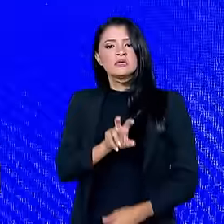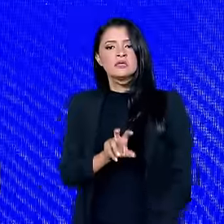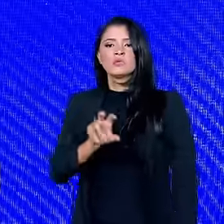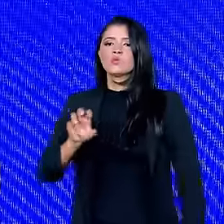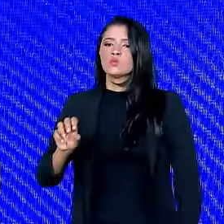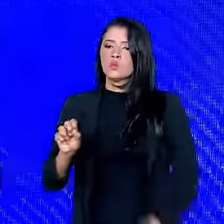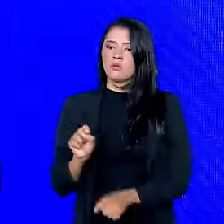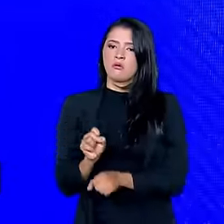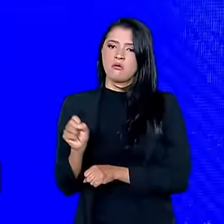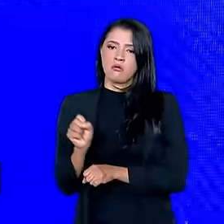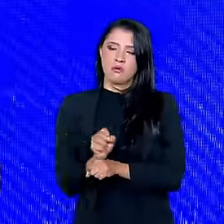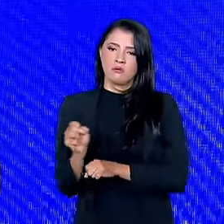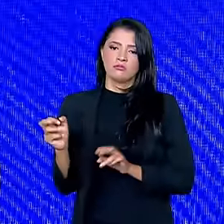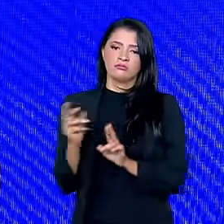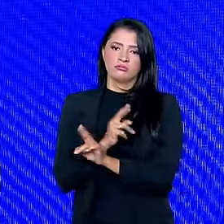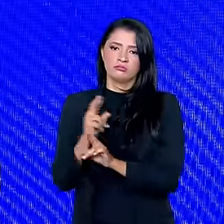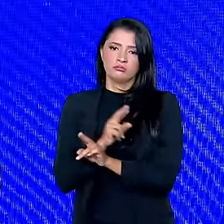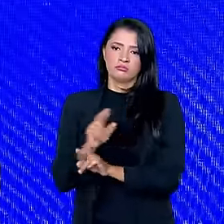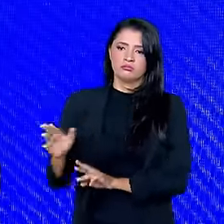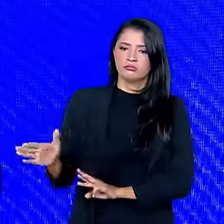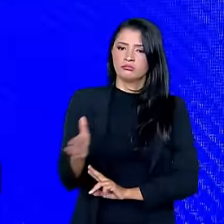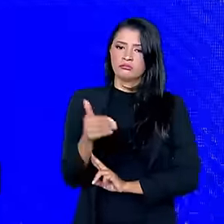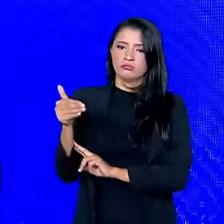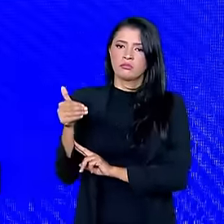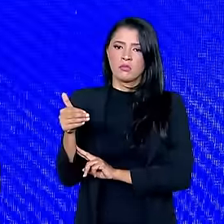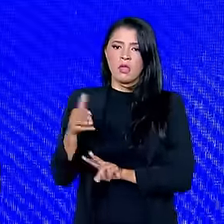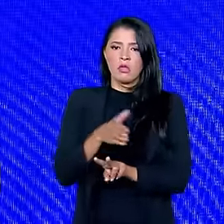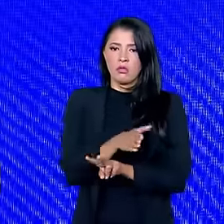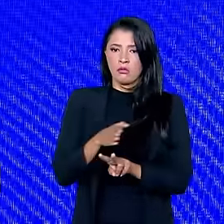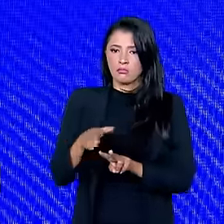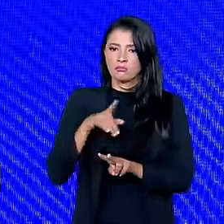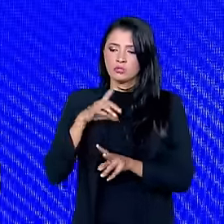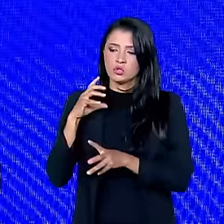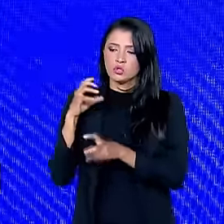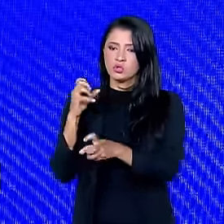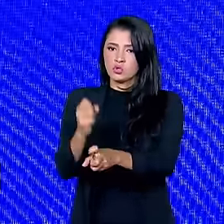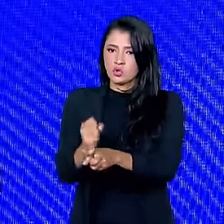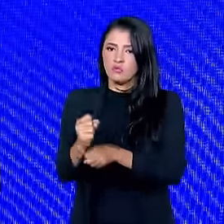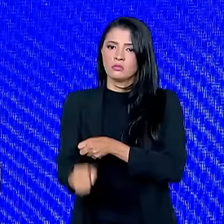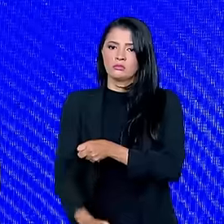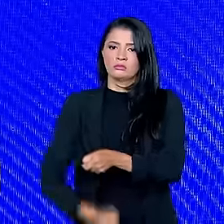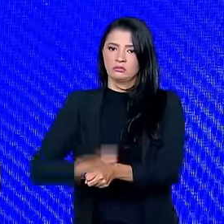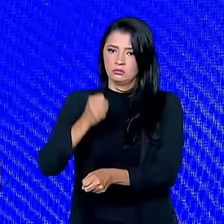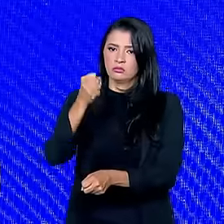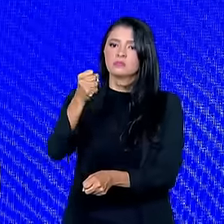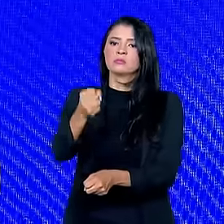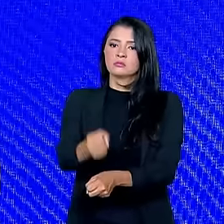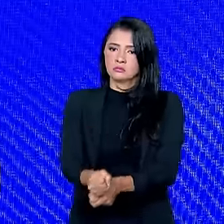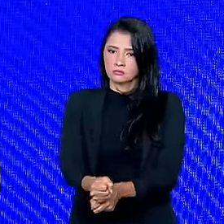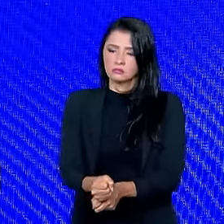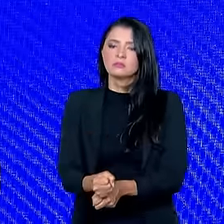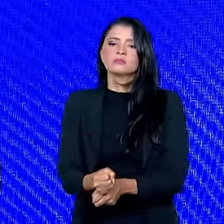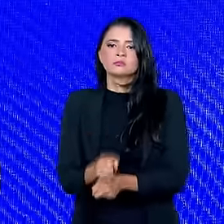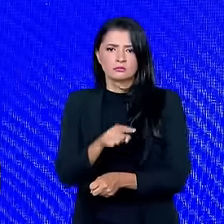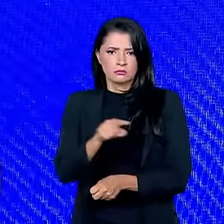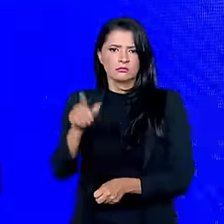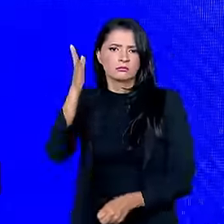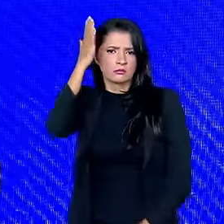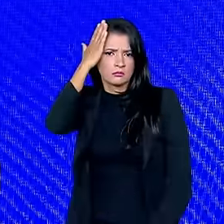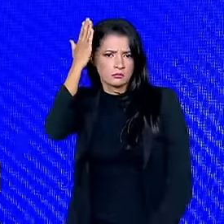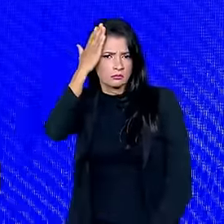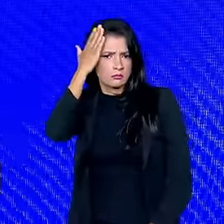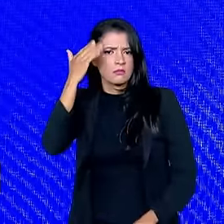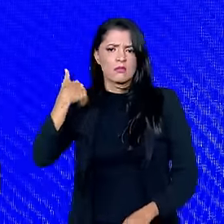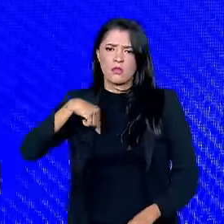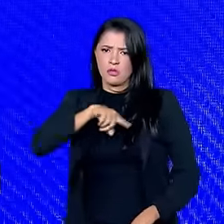cinquentenário das relações diplomáticas bilaterais que completamos no ano que vem. E todos sabem que